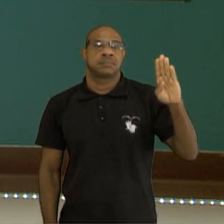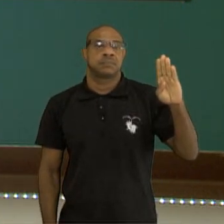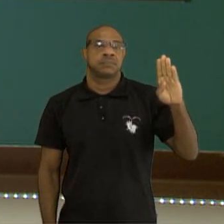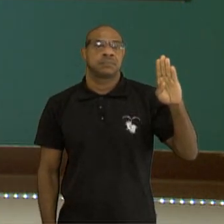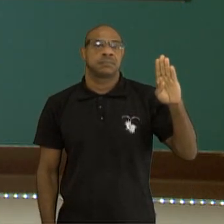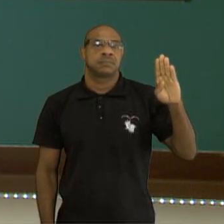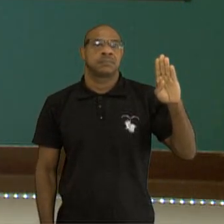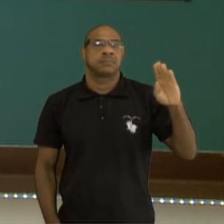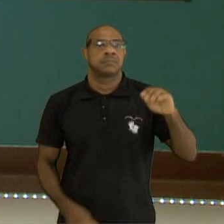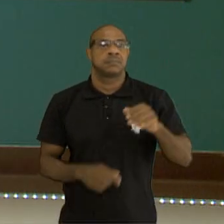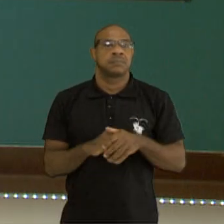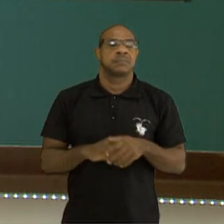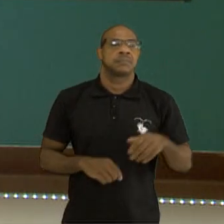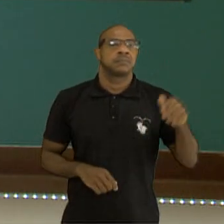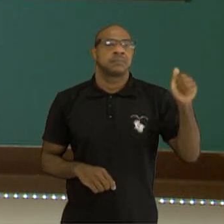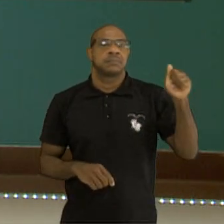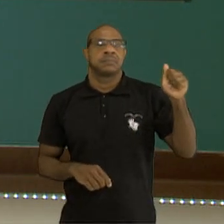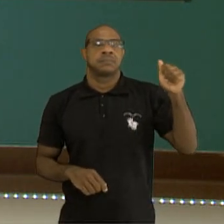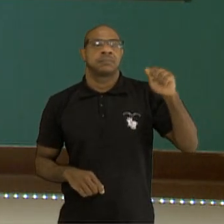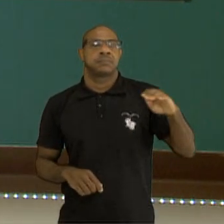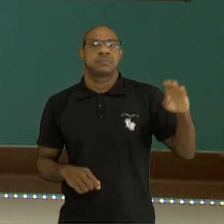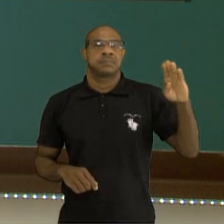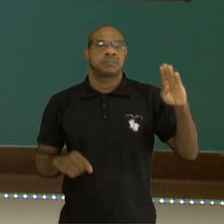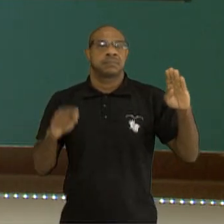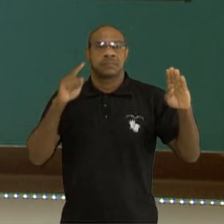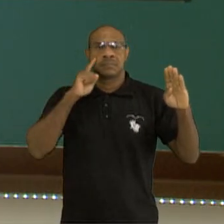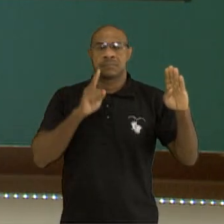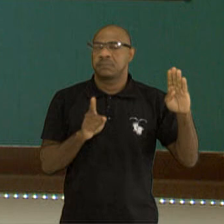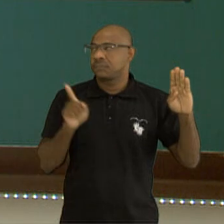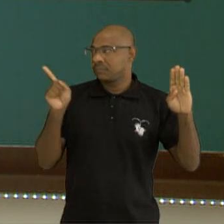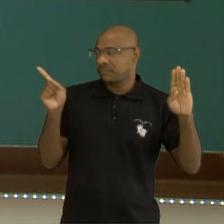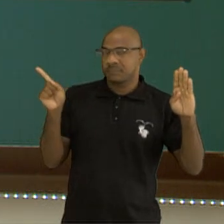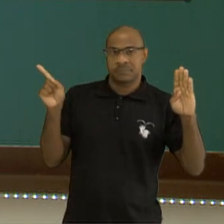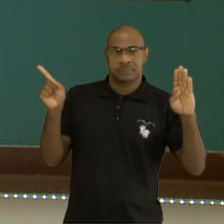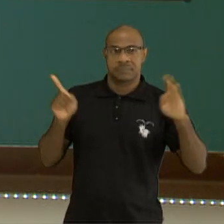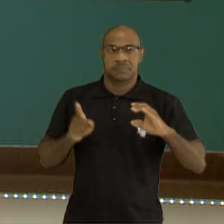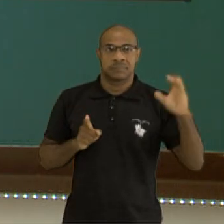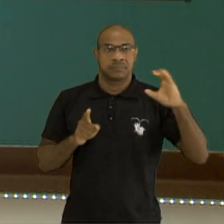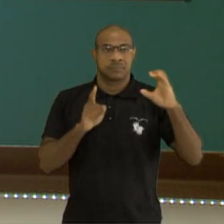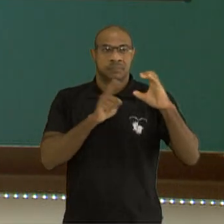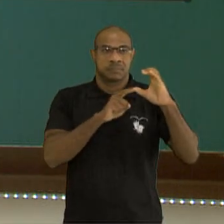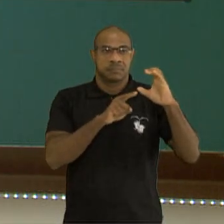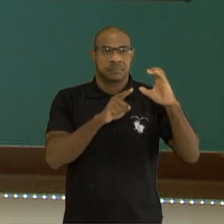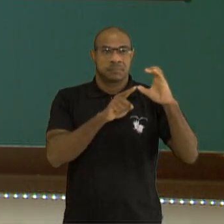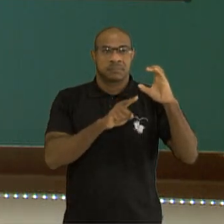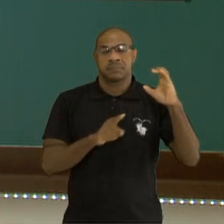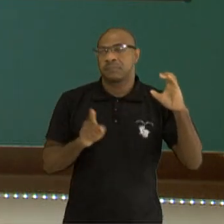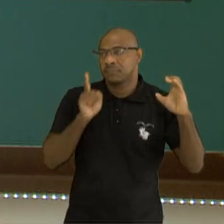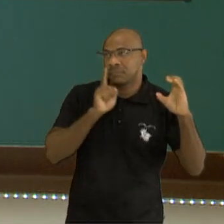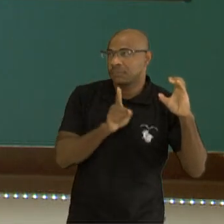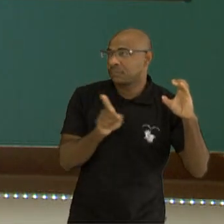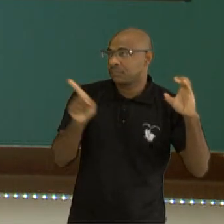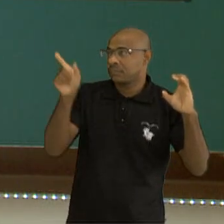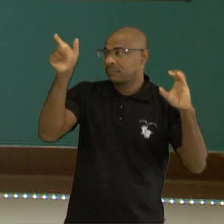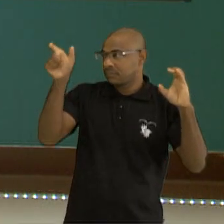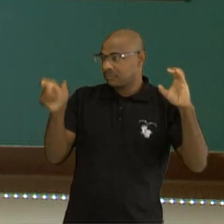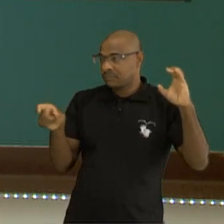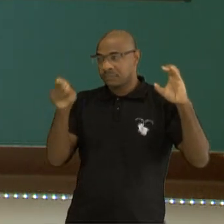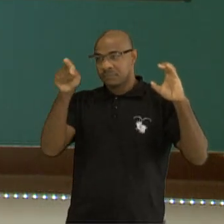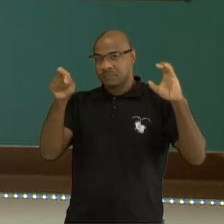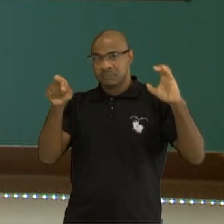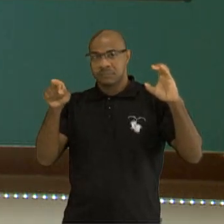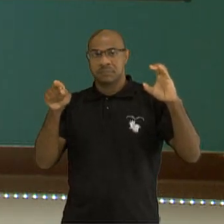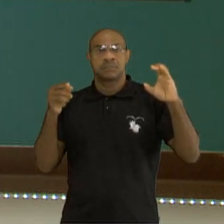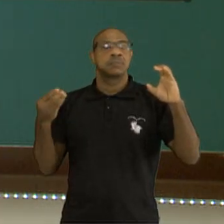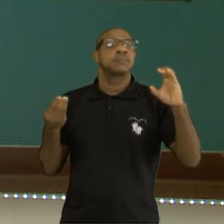do if I gave you $500? C. They would have found the book if they had looked